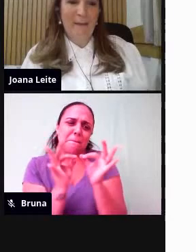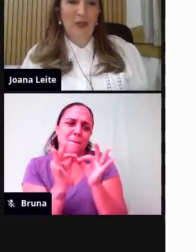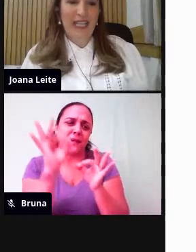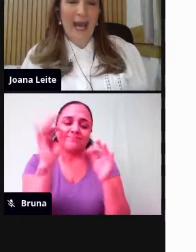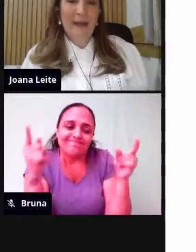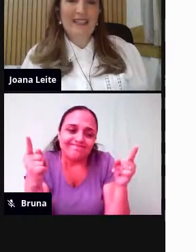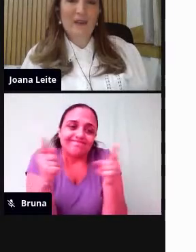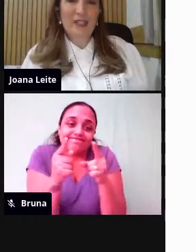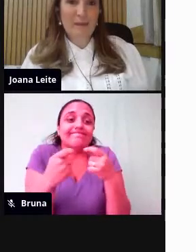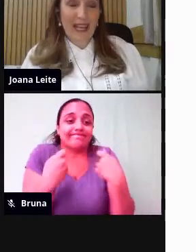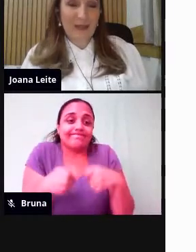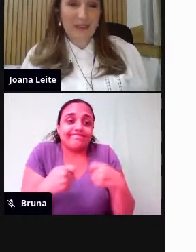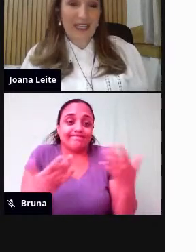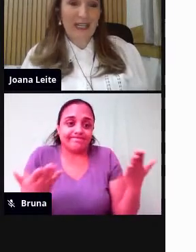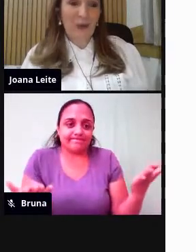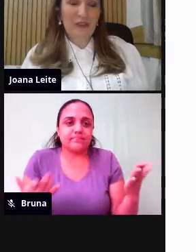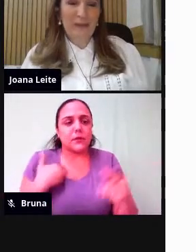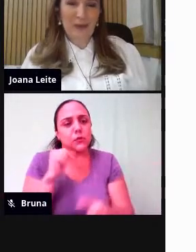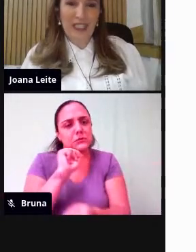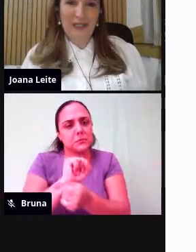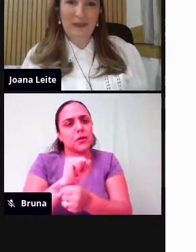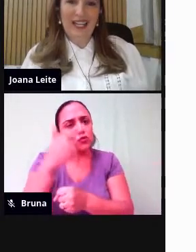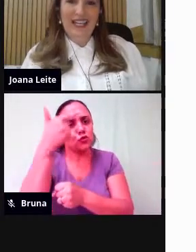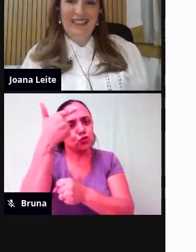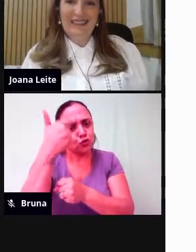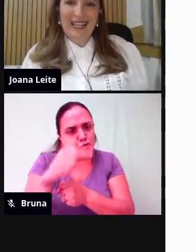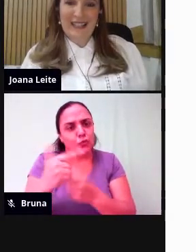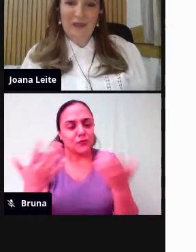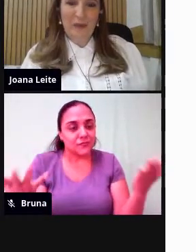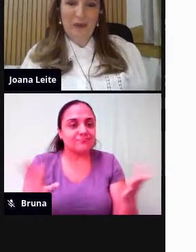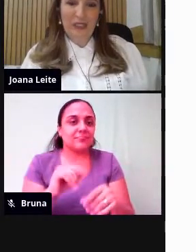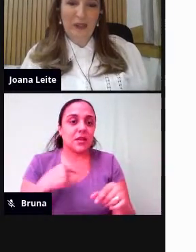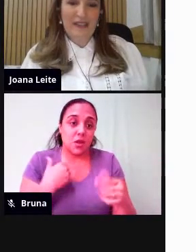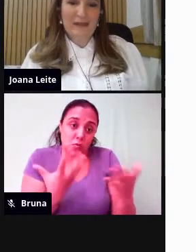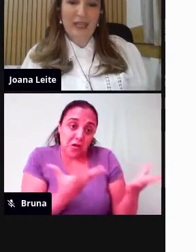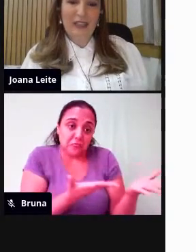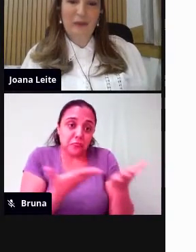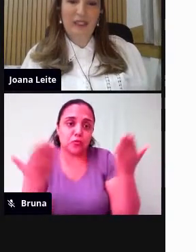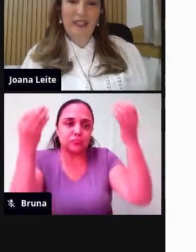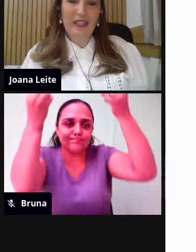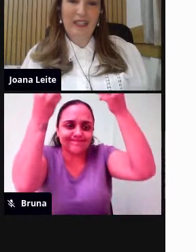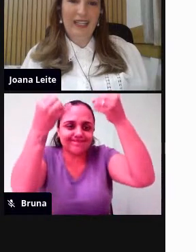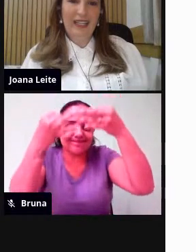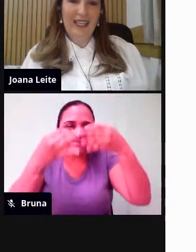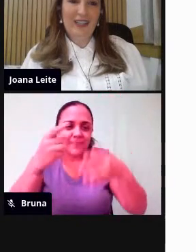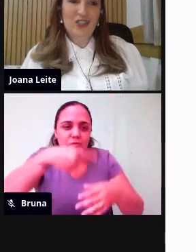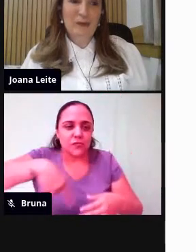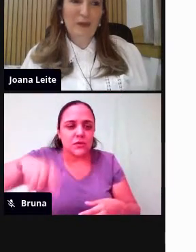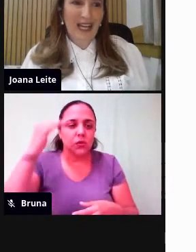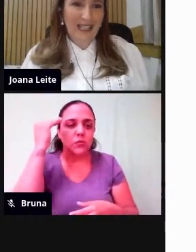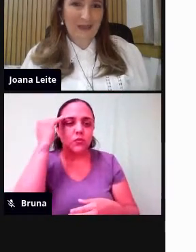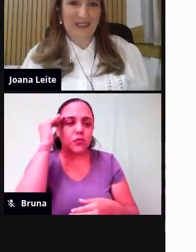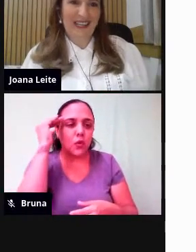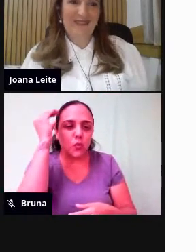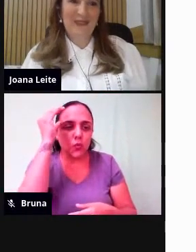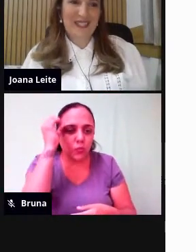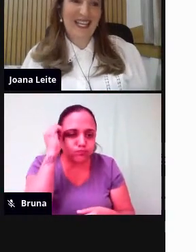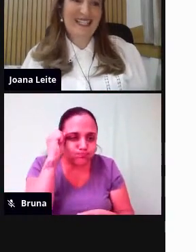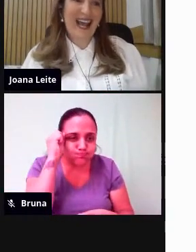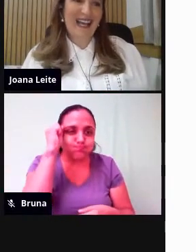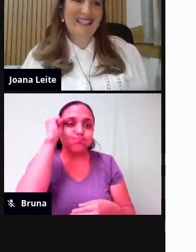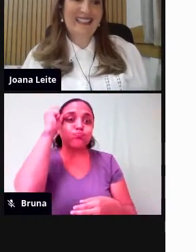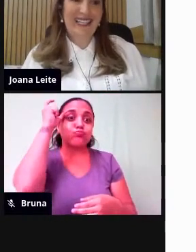precisa abordar, mas eu espero ter contribuído, ter trazido um pouco de conhecimento e estimulado,